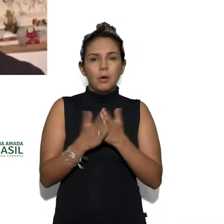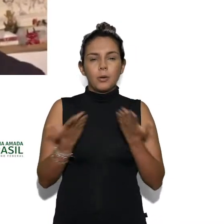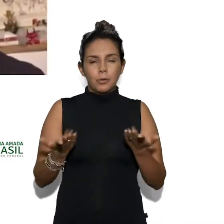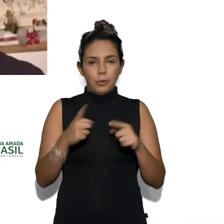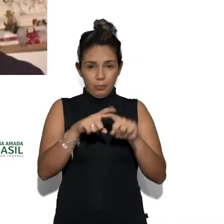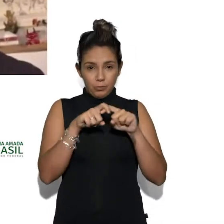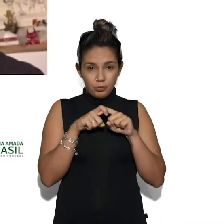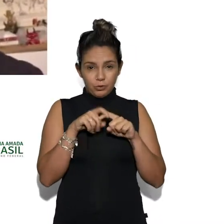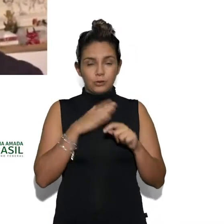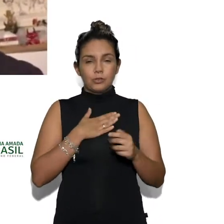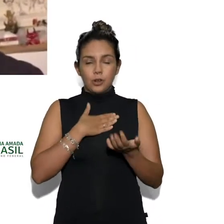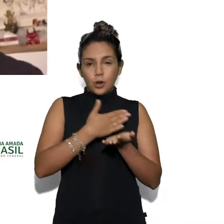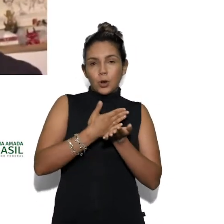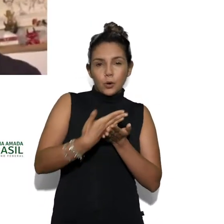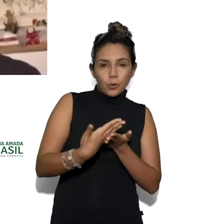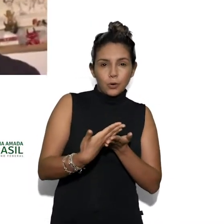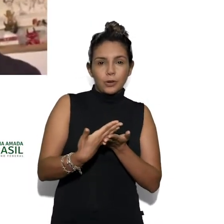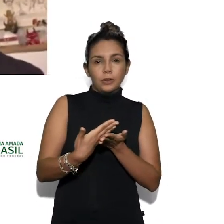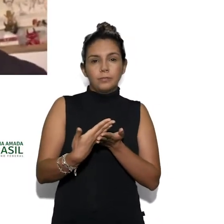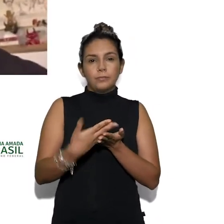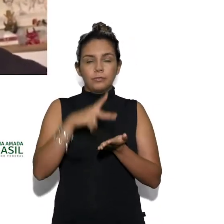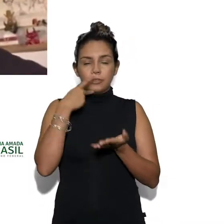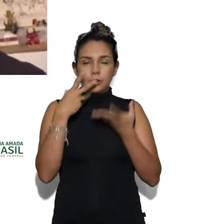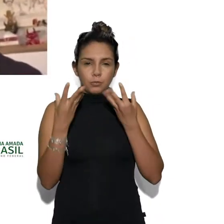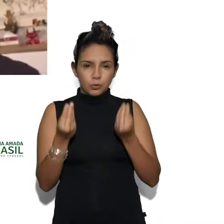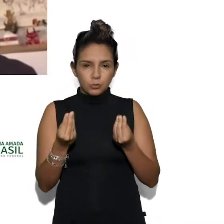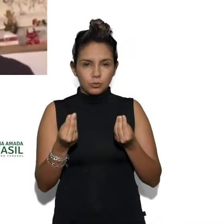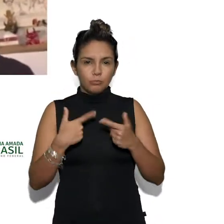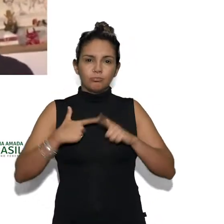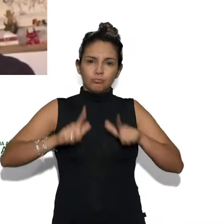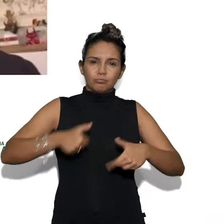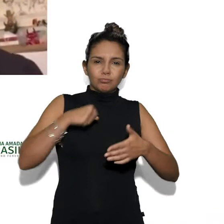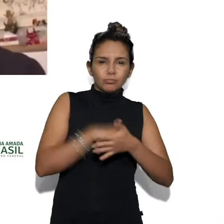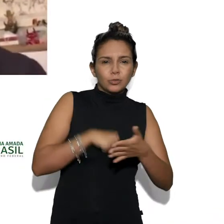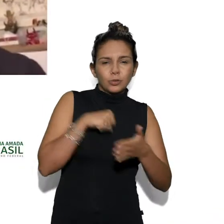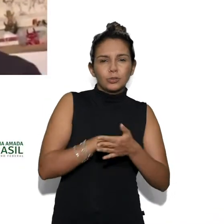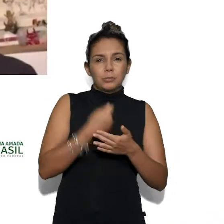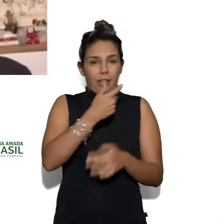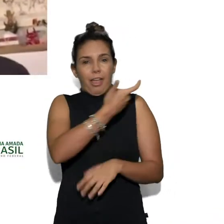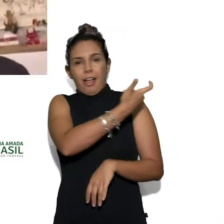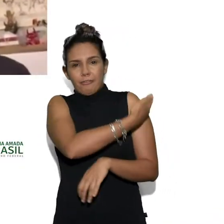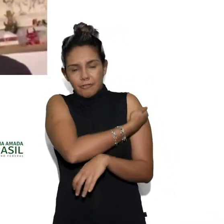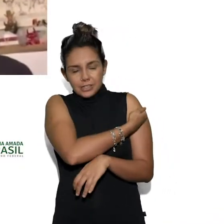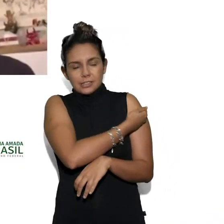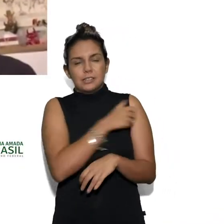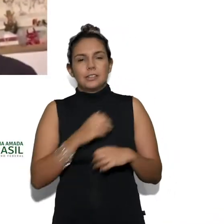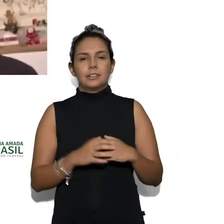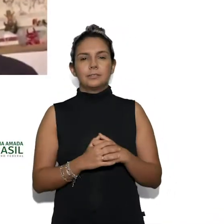Por isso, eu tenho falado muito nisto, defendo muito a libertação da vacina, né? A